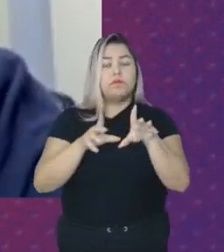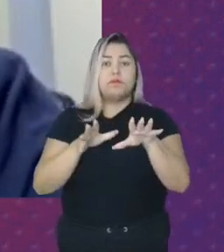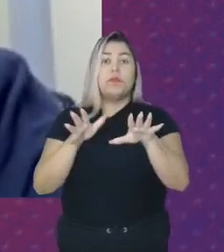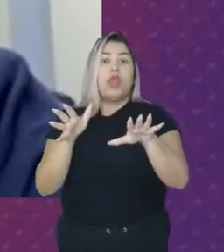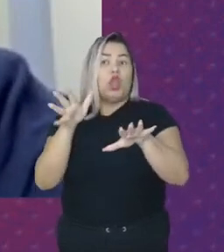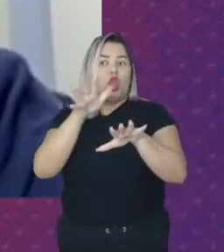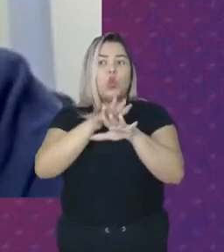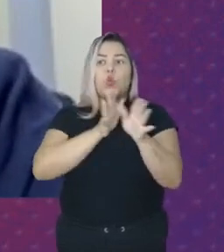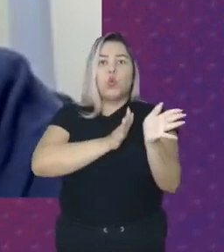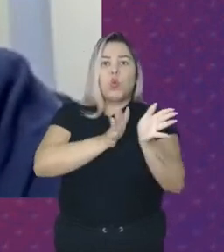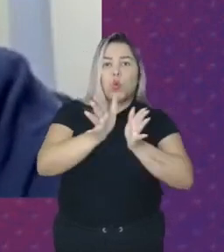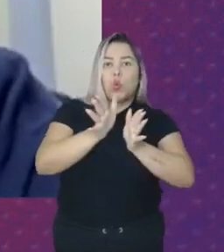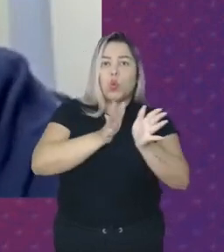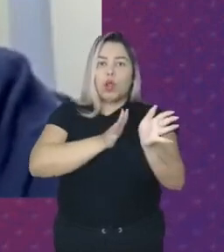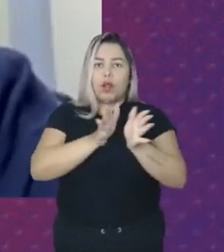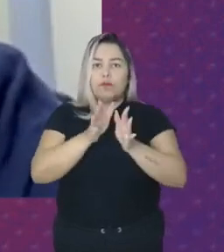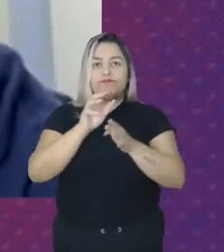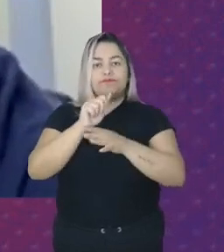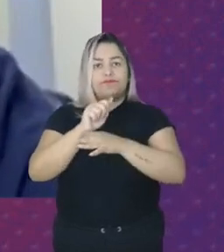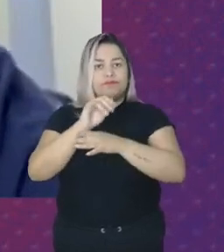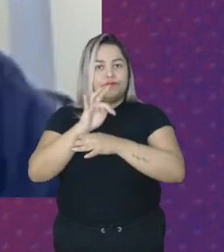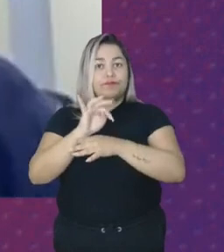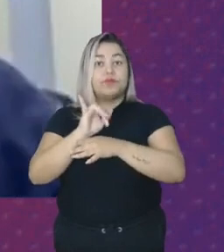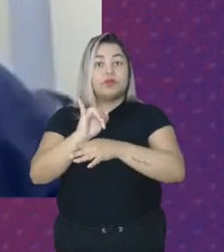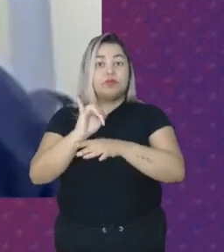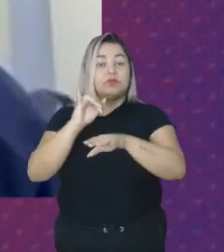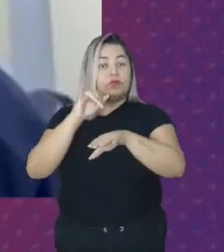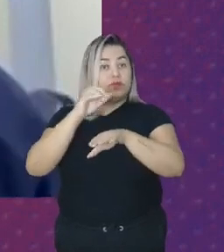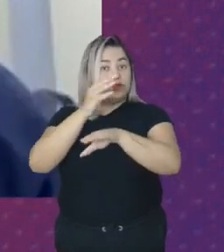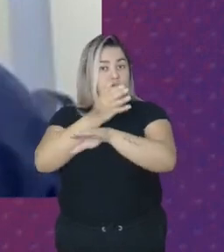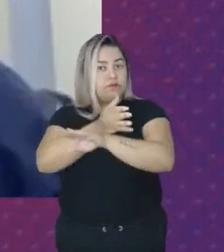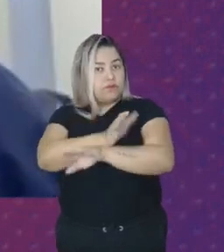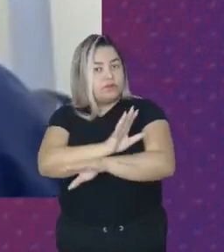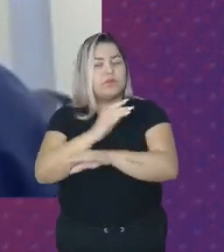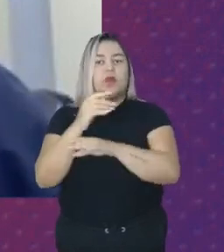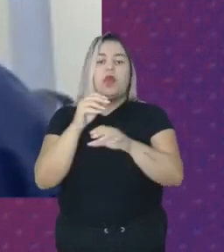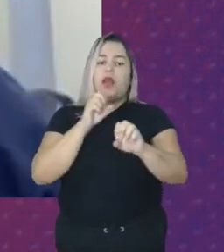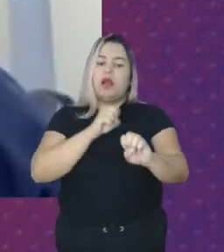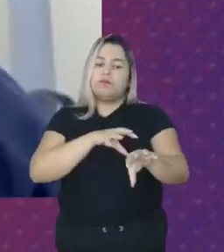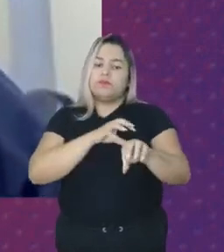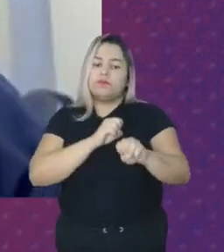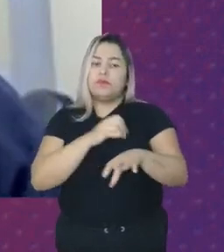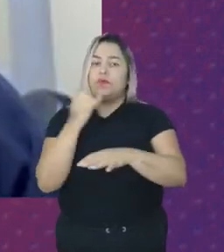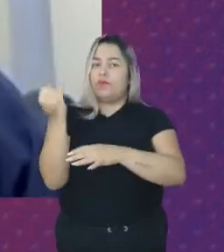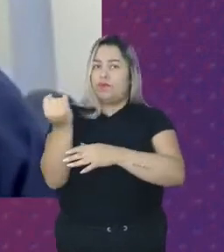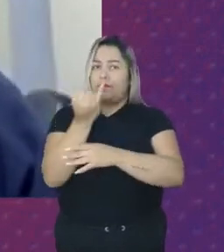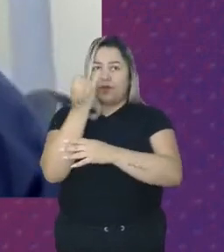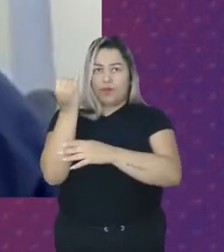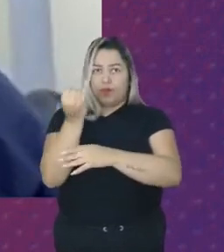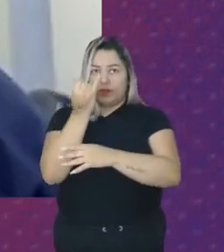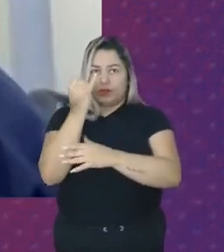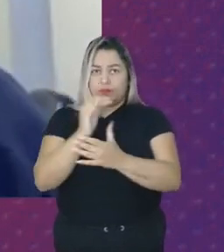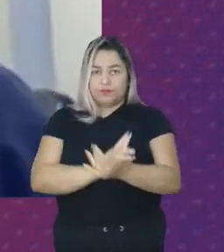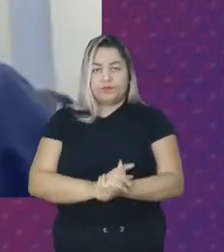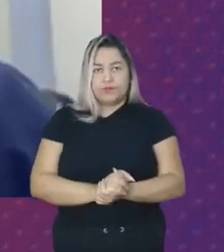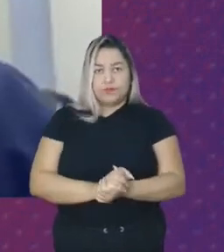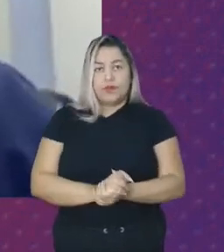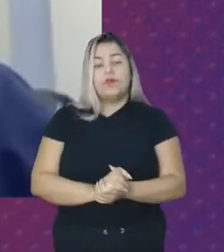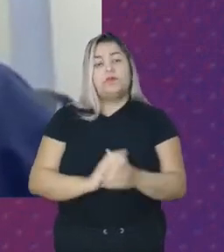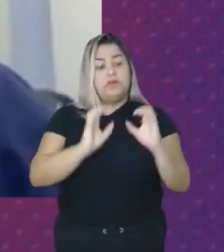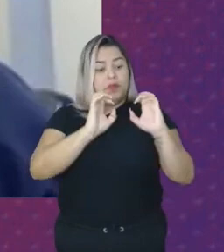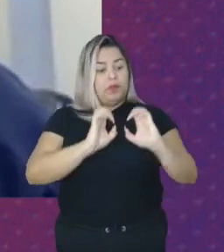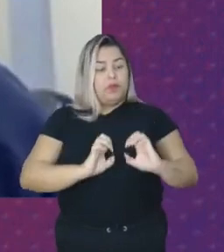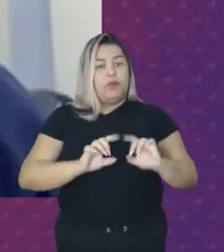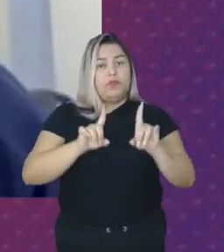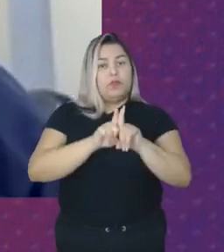inclusiva, de uma sociedade antirracista. E a educação ela é tão importante nessa